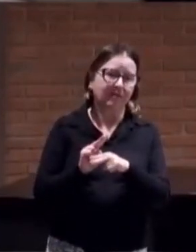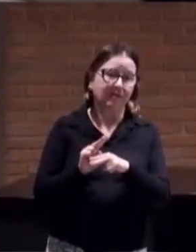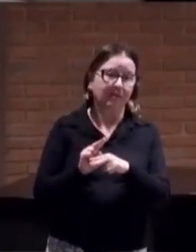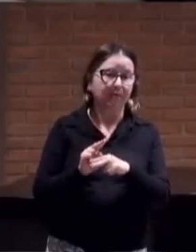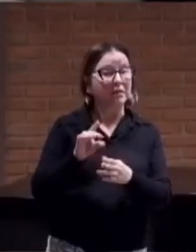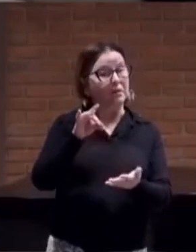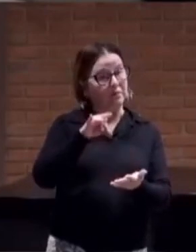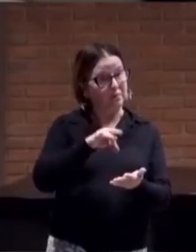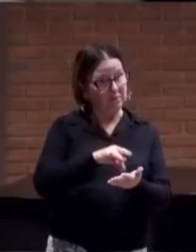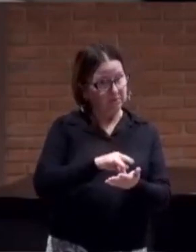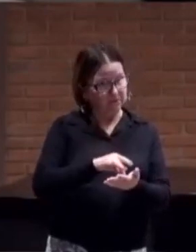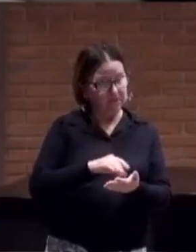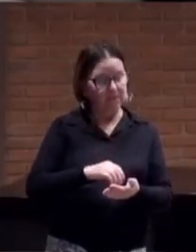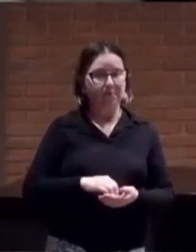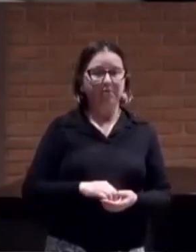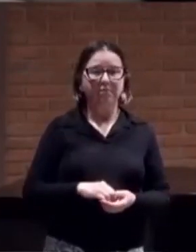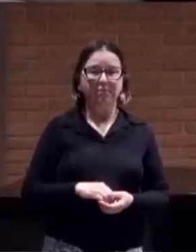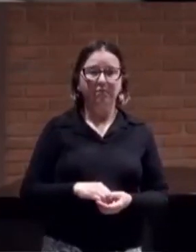sincero.